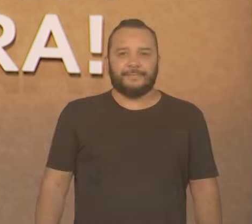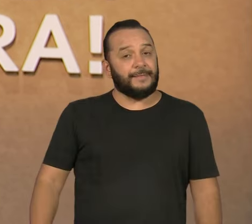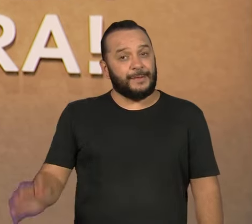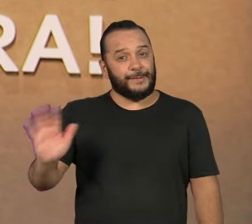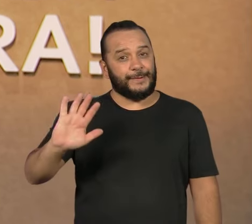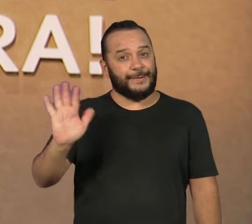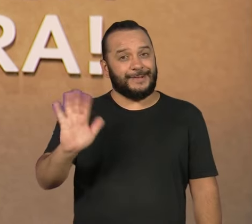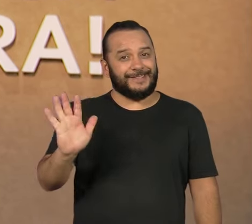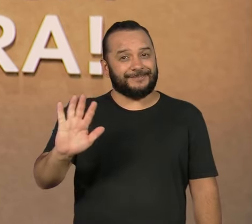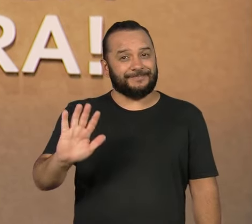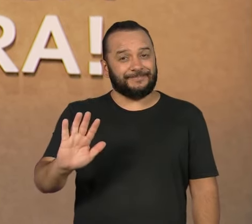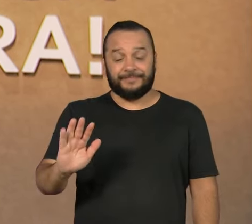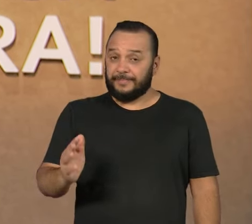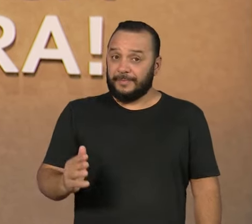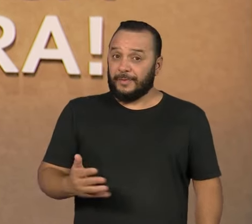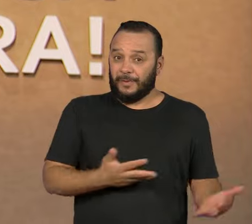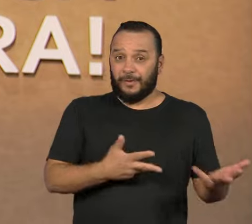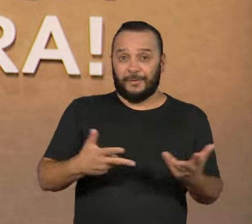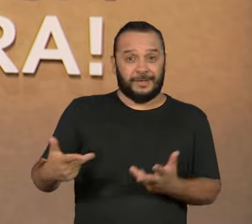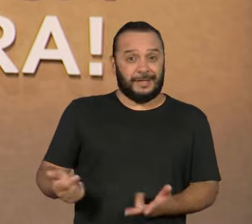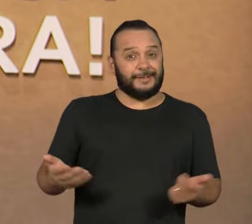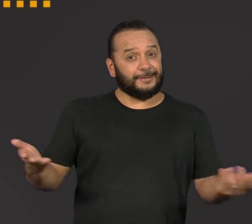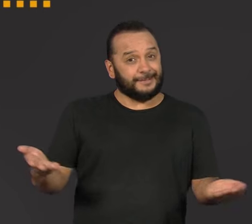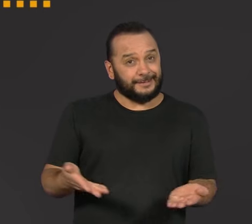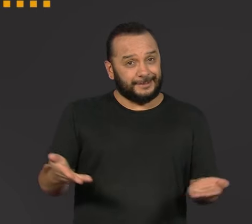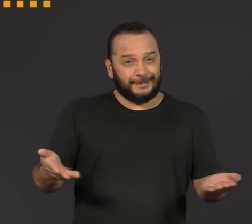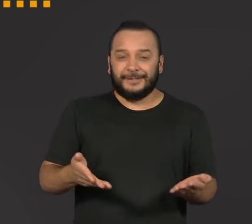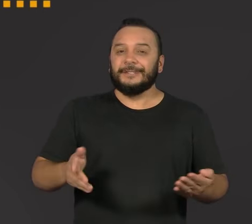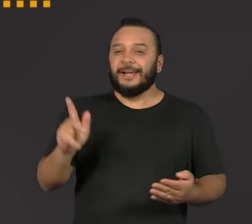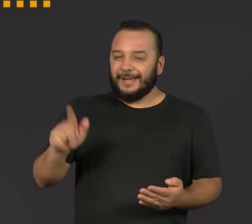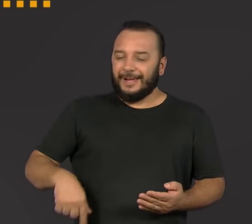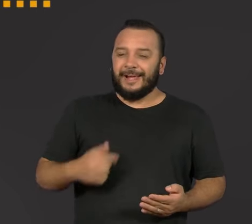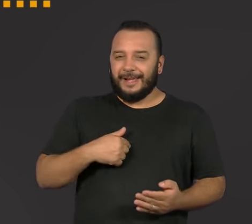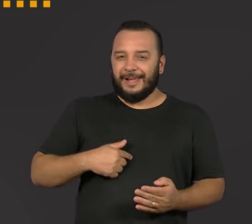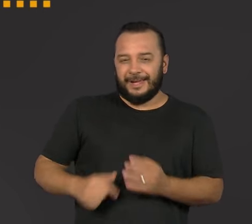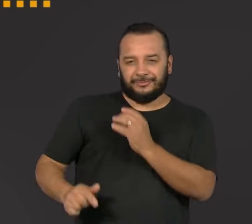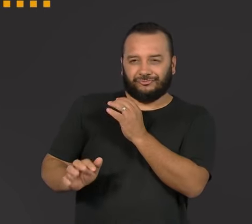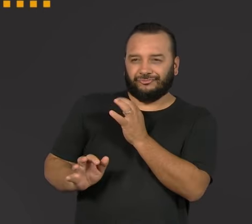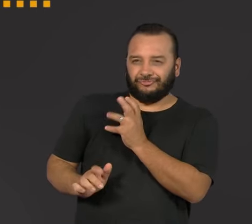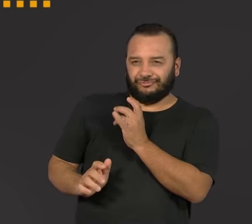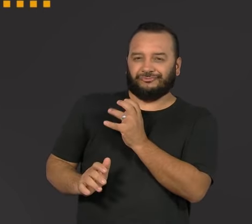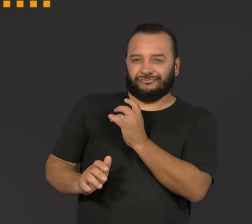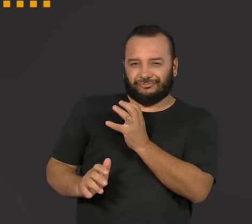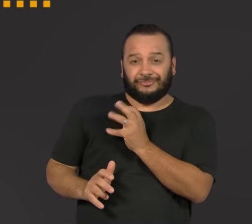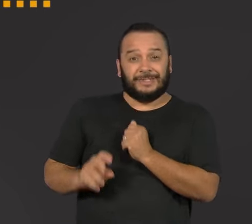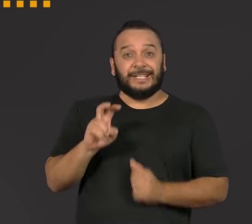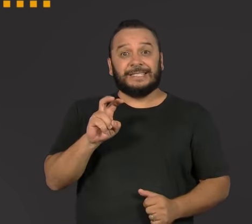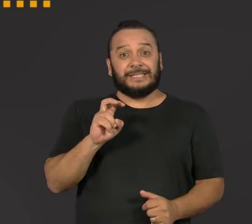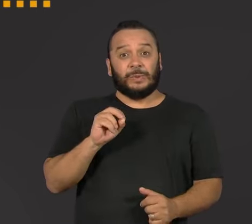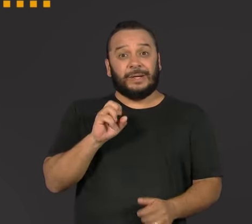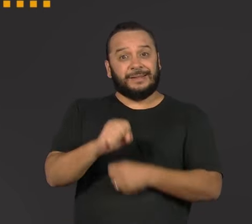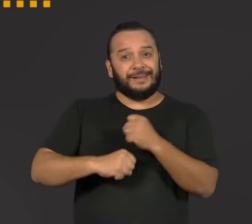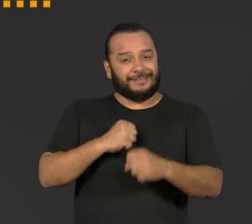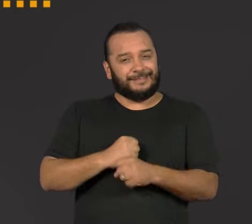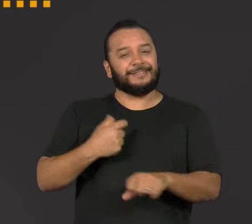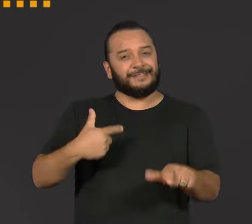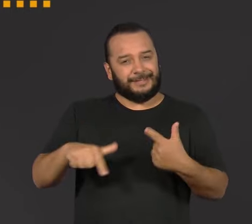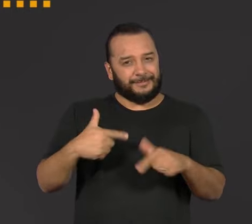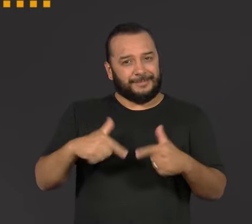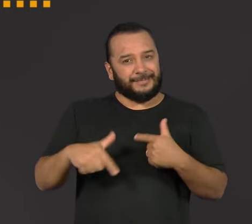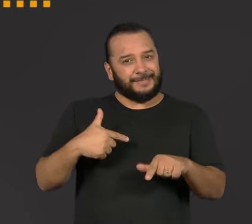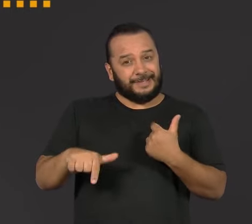Olá! Meu convidado no programa de hoje é um músico que está comemorando 50 anos de carreira,